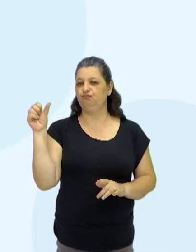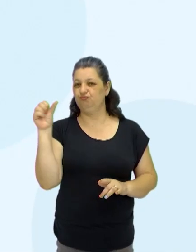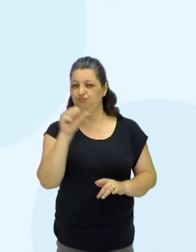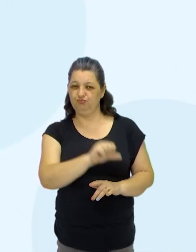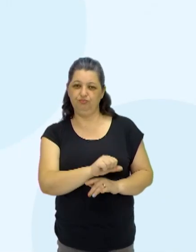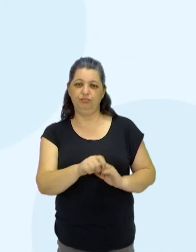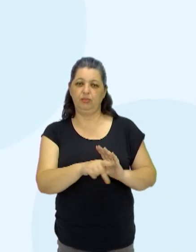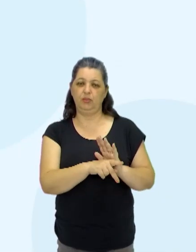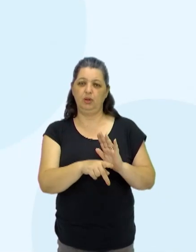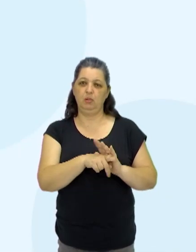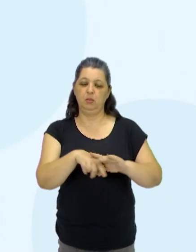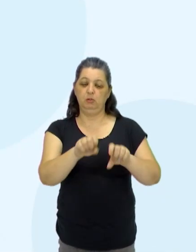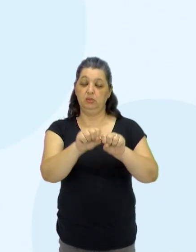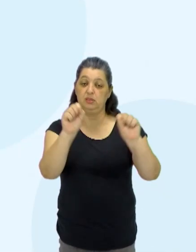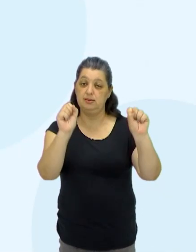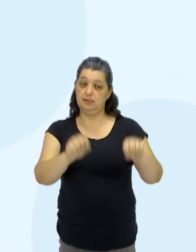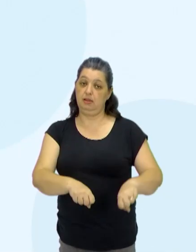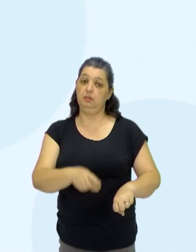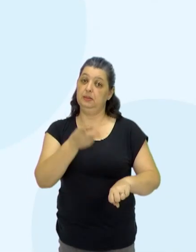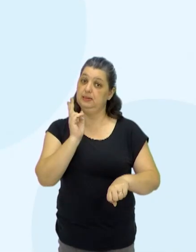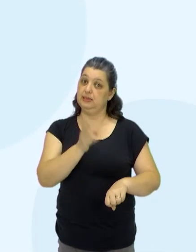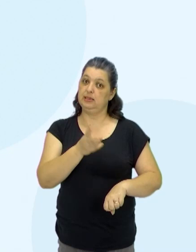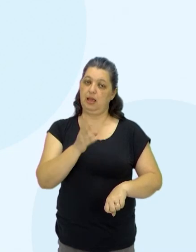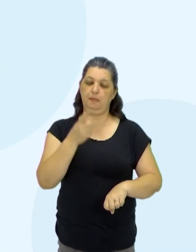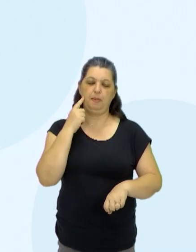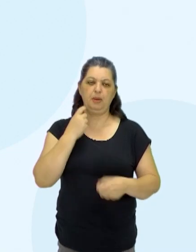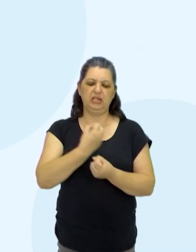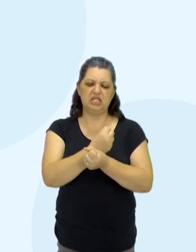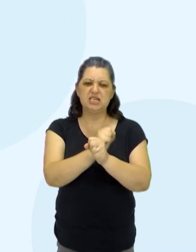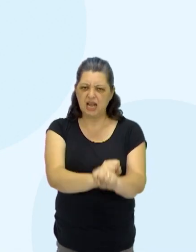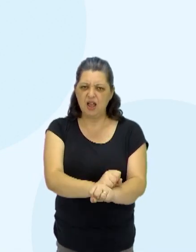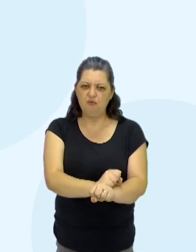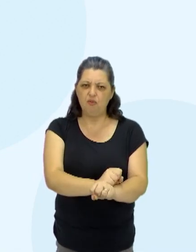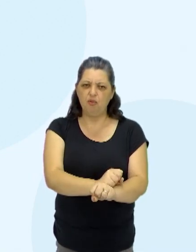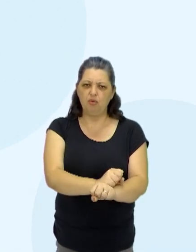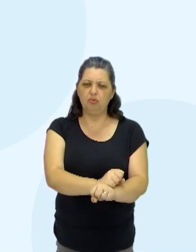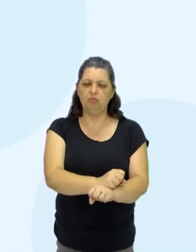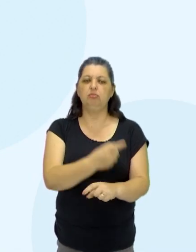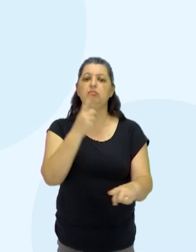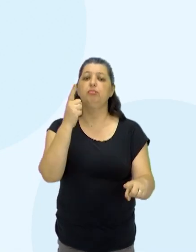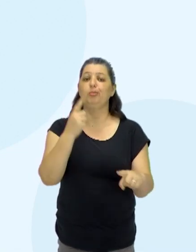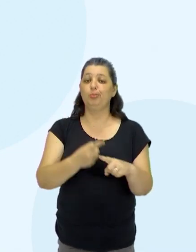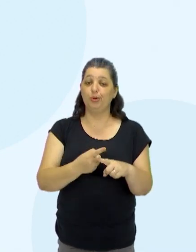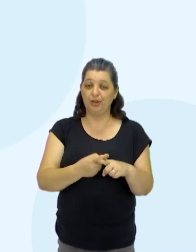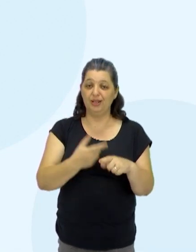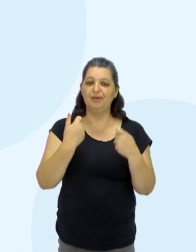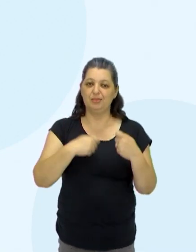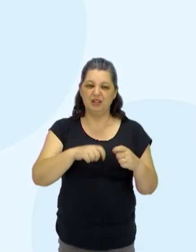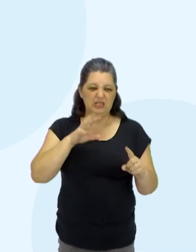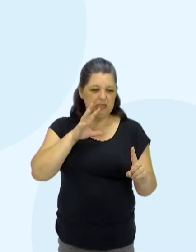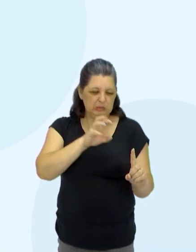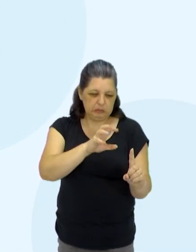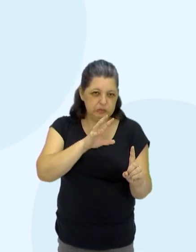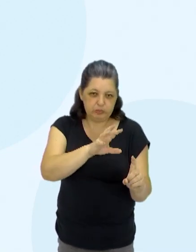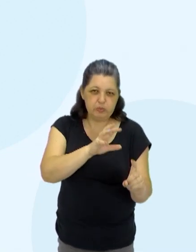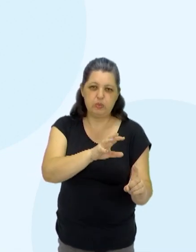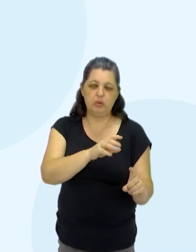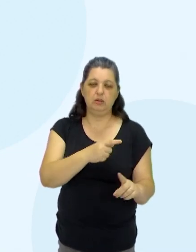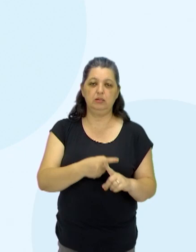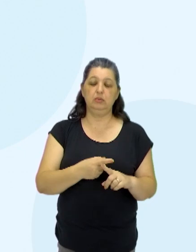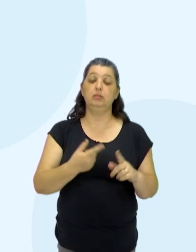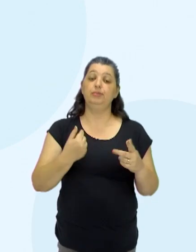o sistema. Então a gente não pode esquecer isso. A escravidão só era mantida sob terror. E não dá para passar